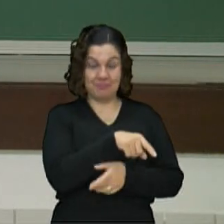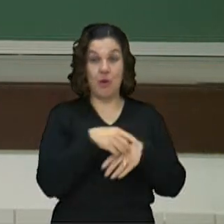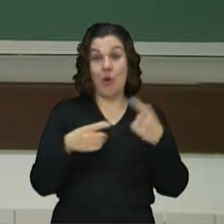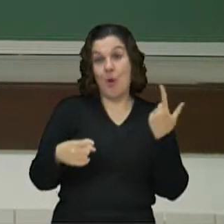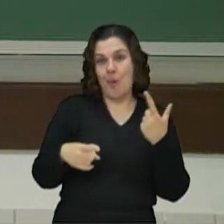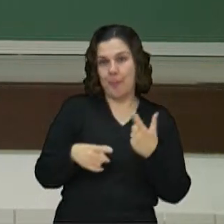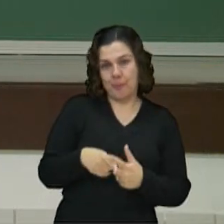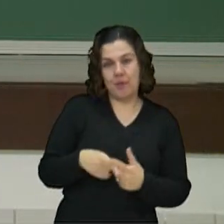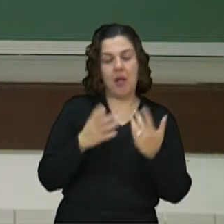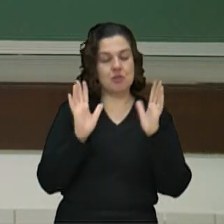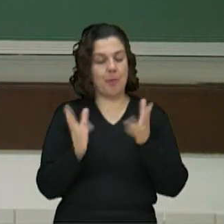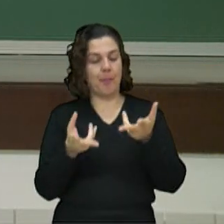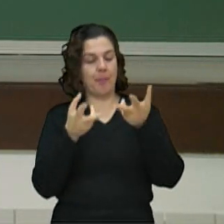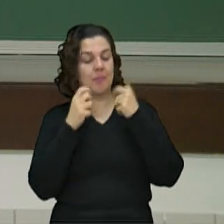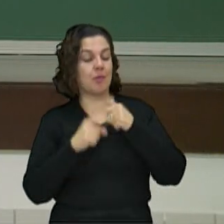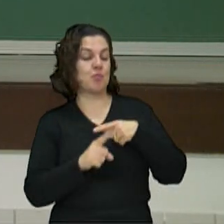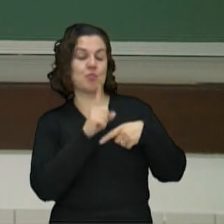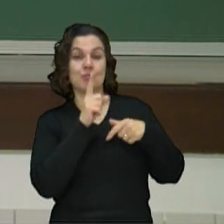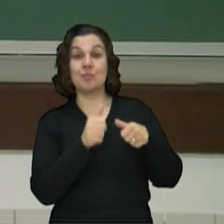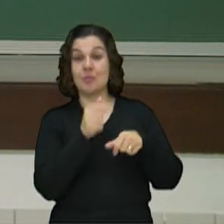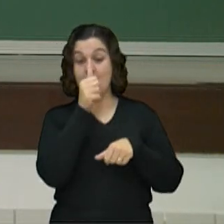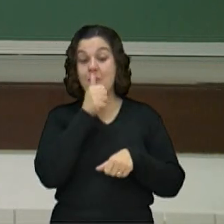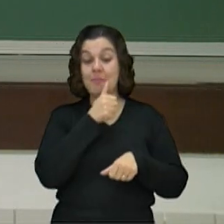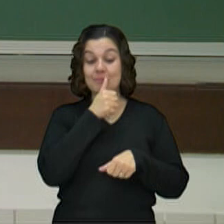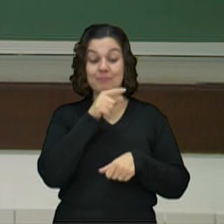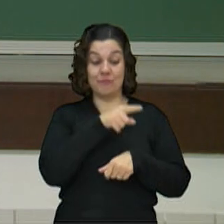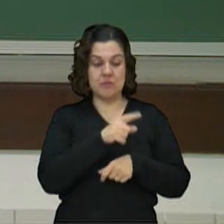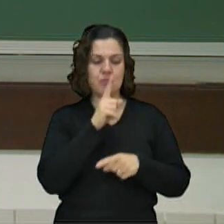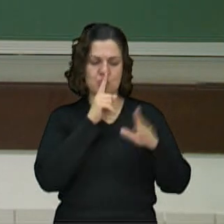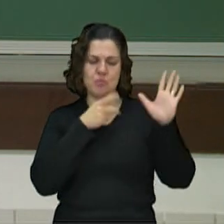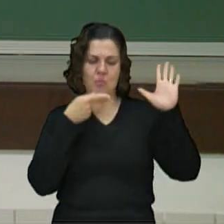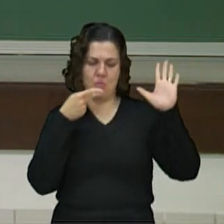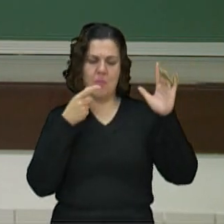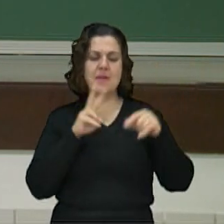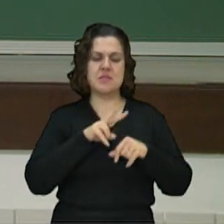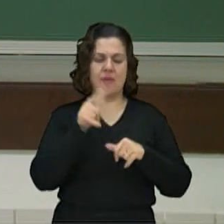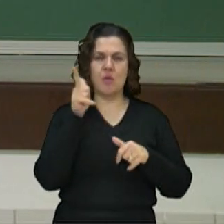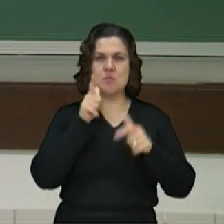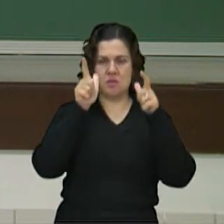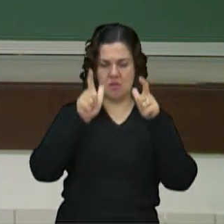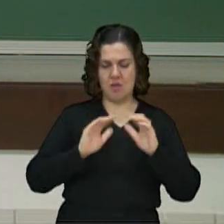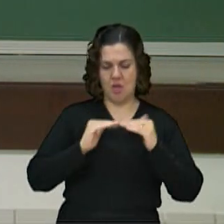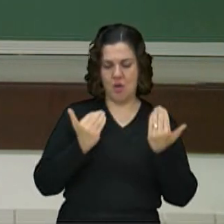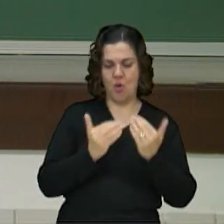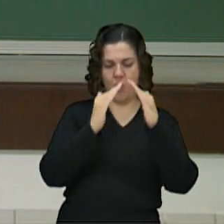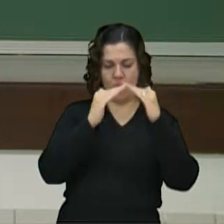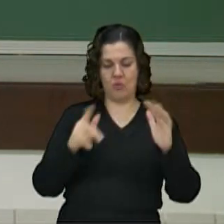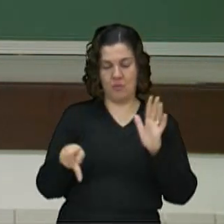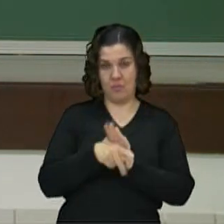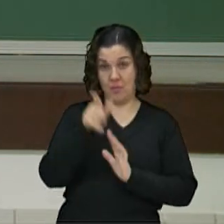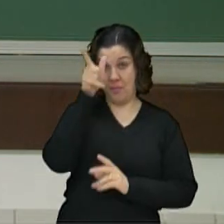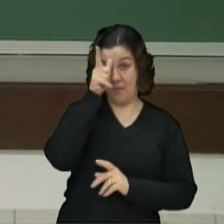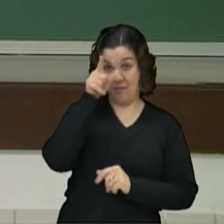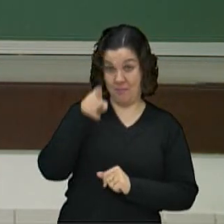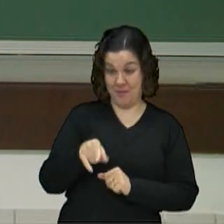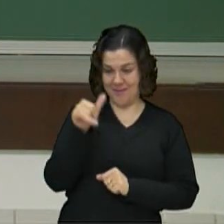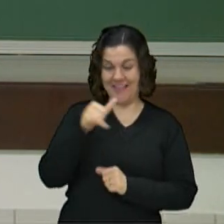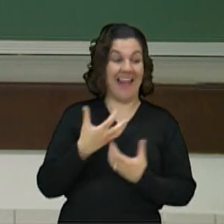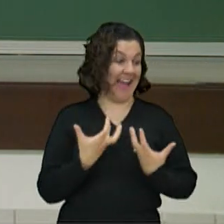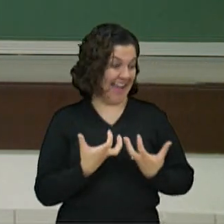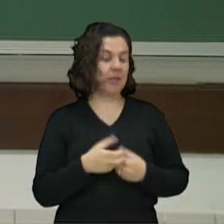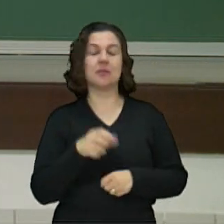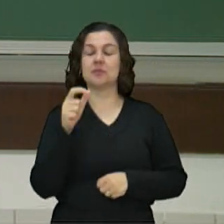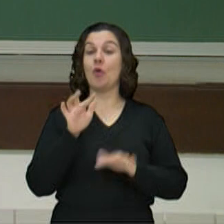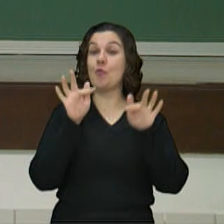porque havia promessas para a Itália de conseguir colônias que eram da Alemanha. Ao final da guerra,